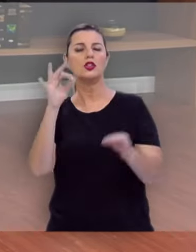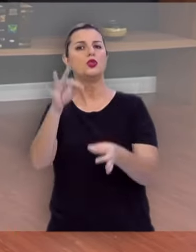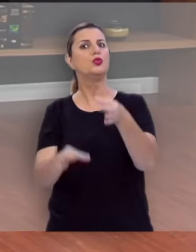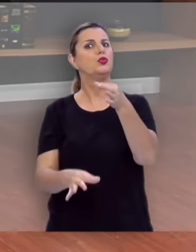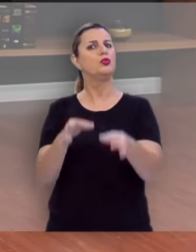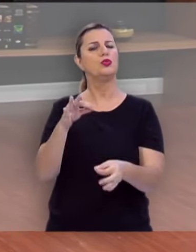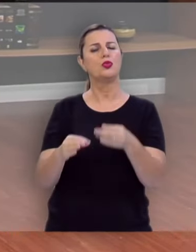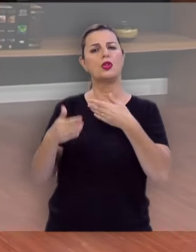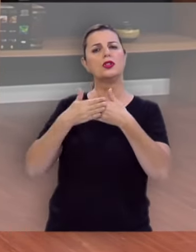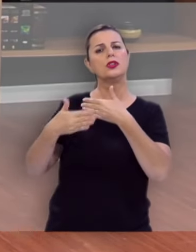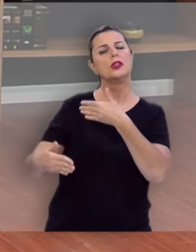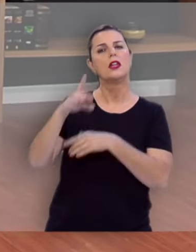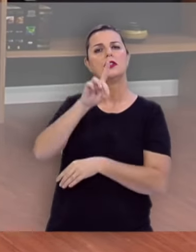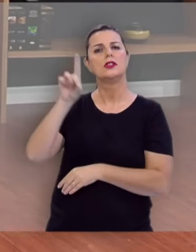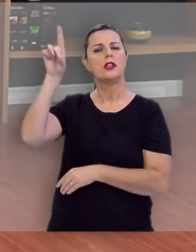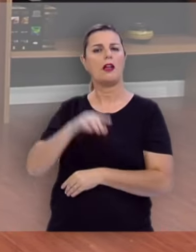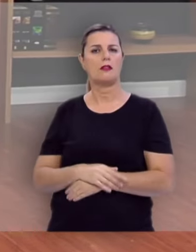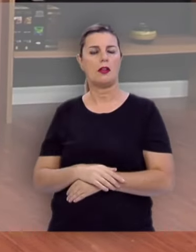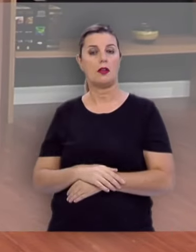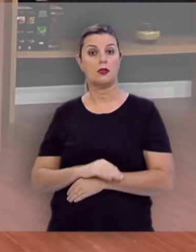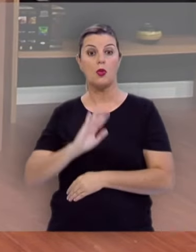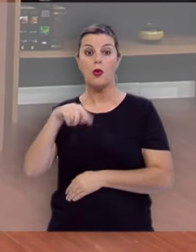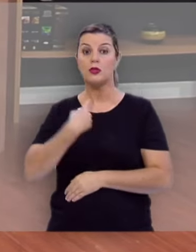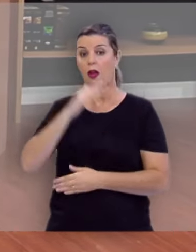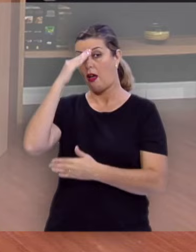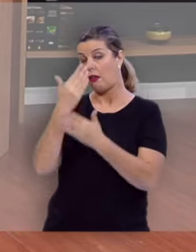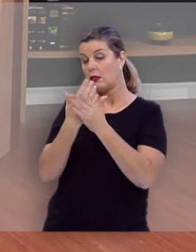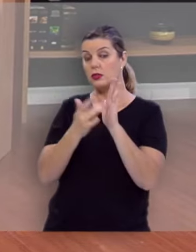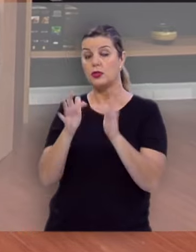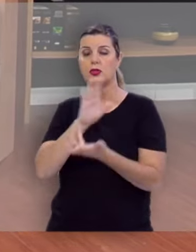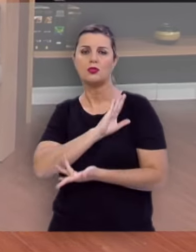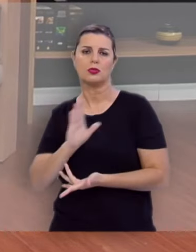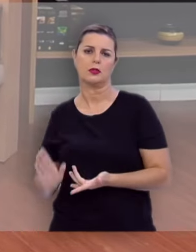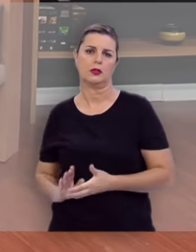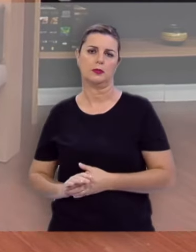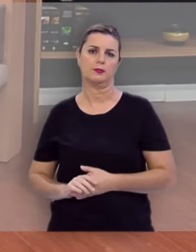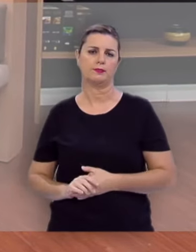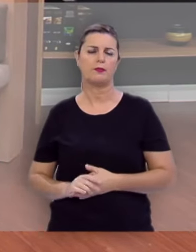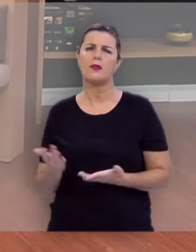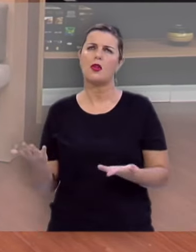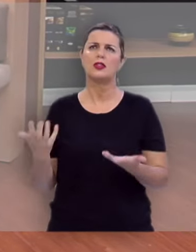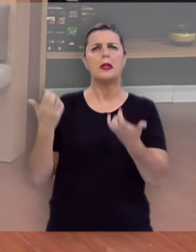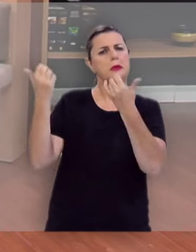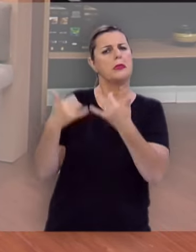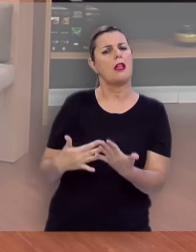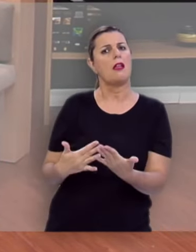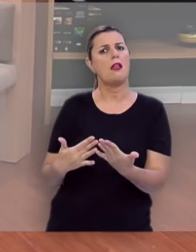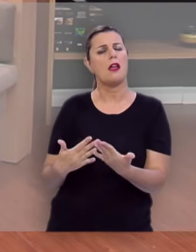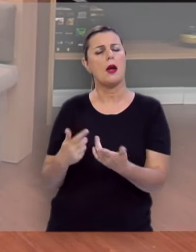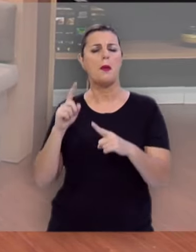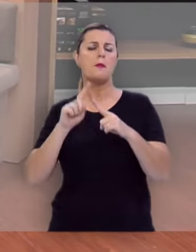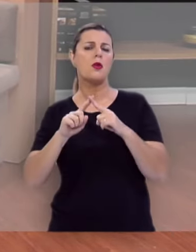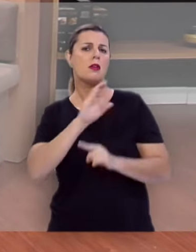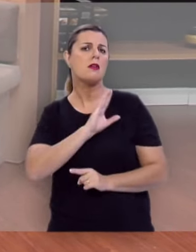declarados justos diante do tribunal de Deus no momento em que cremos no Senhor Jesus. Em outras palavras, porque